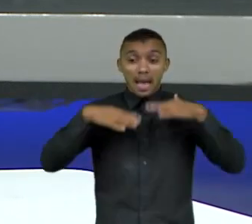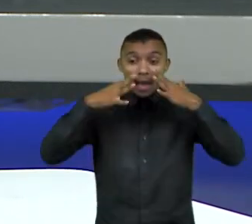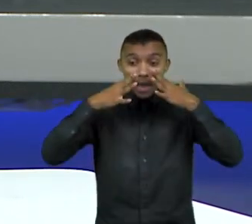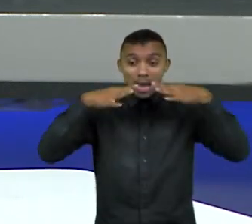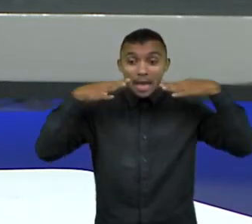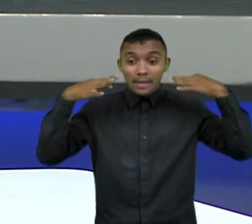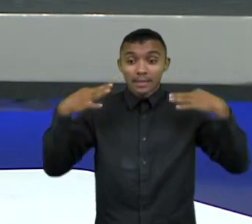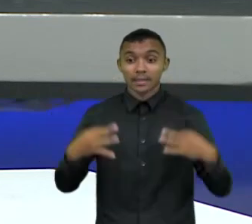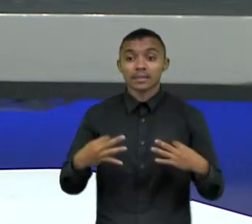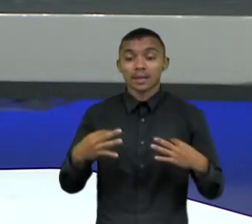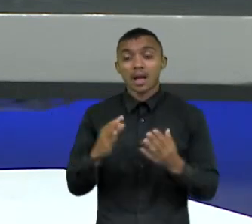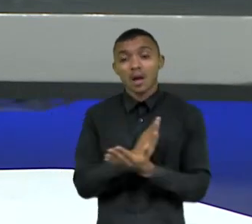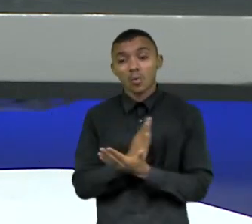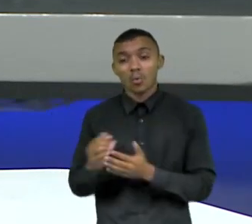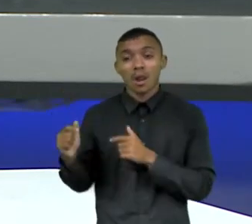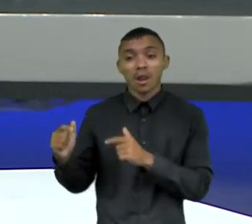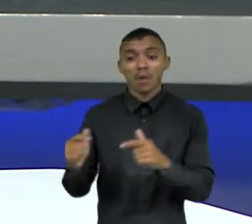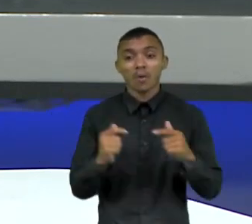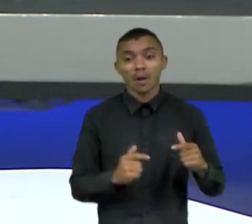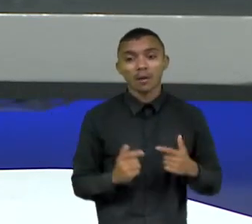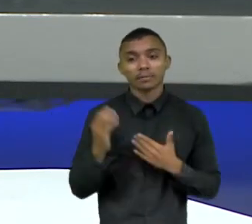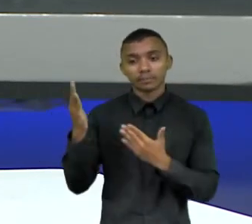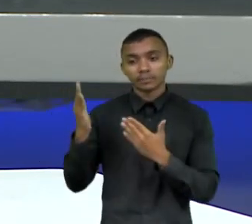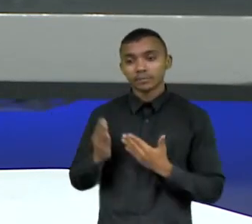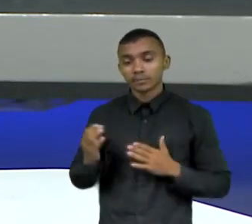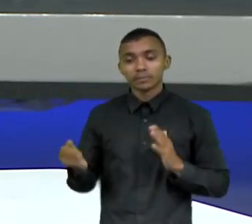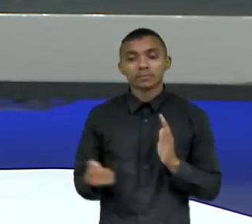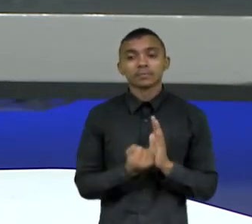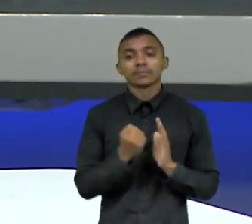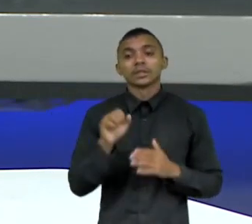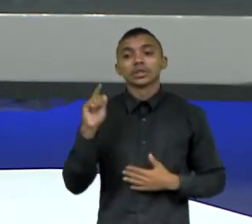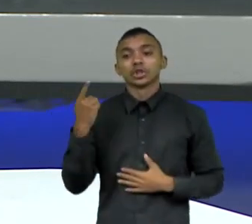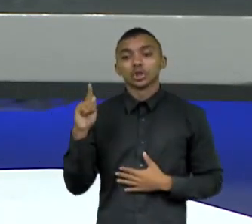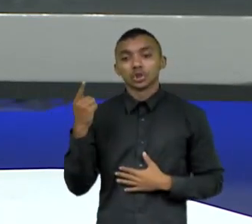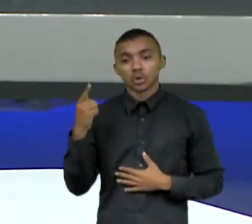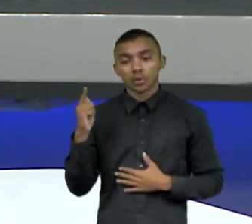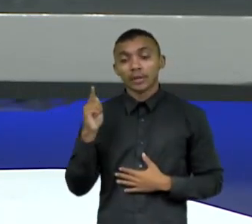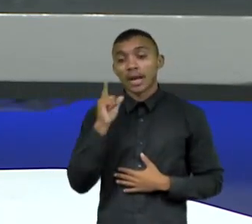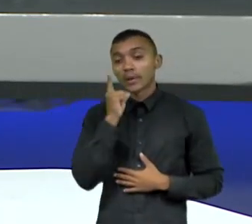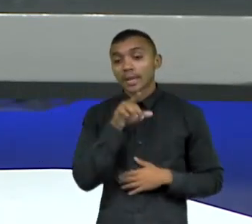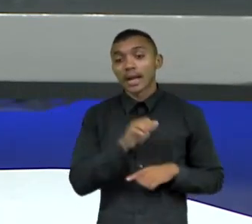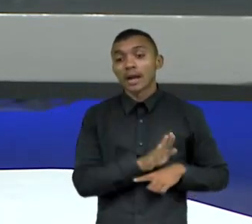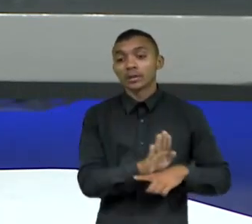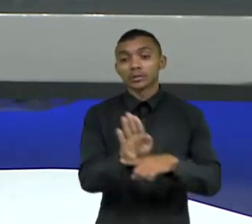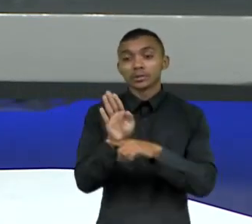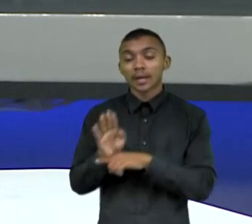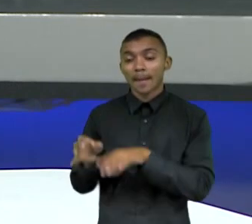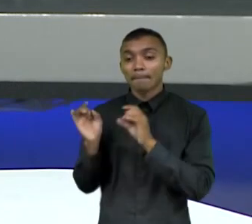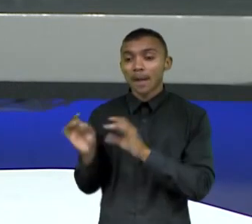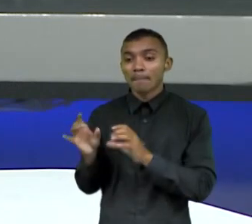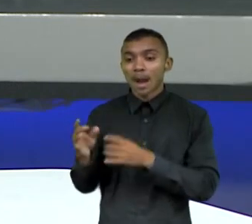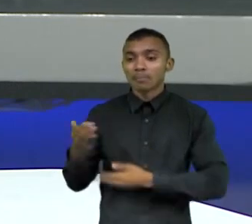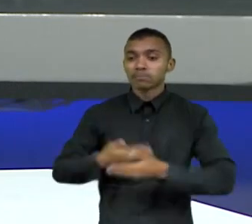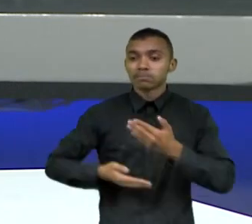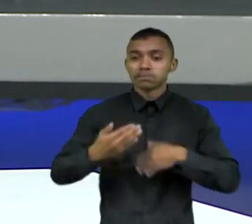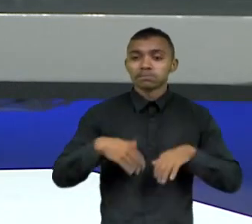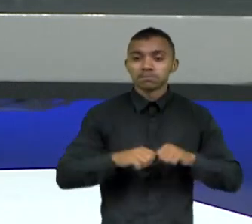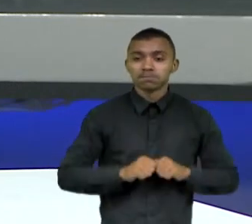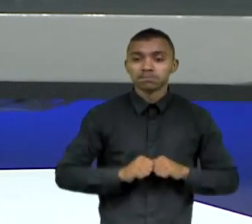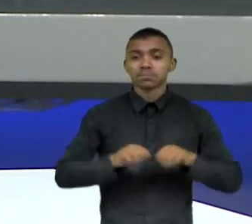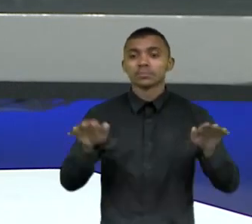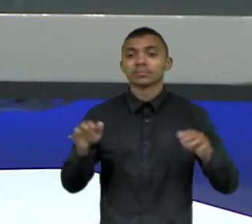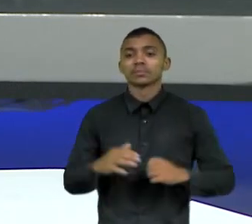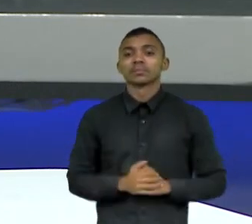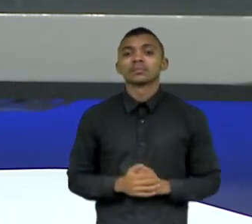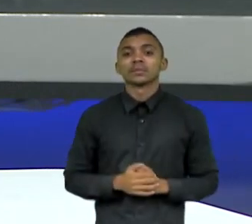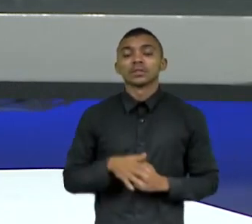para determinadas regiões, o registro de indicação geográfica ajuda a expandir negócios regionais.